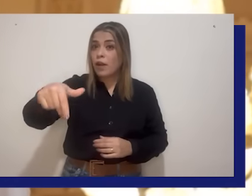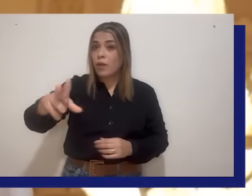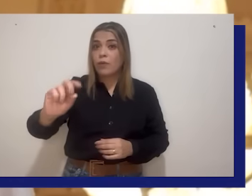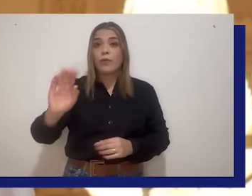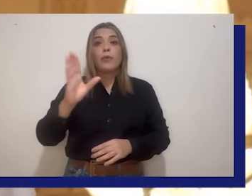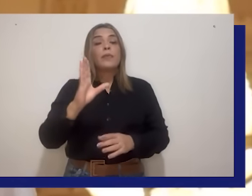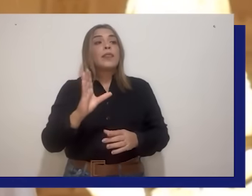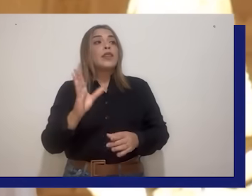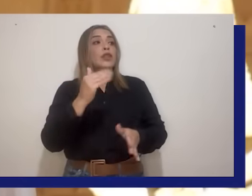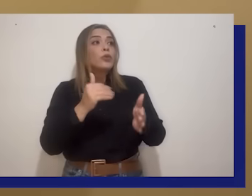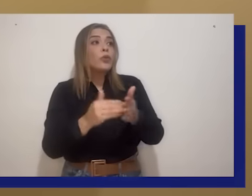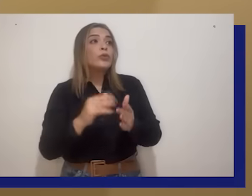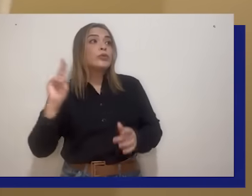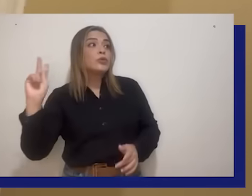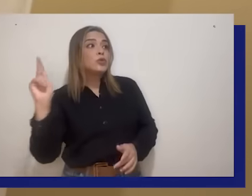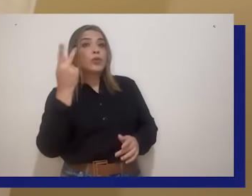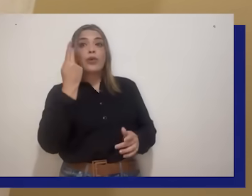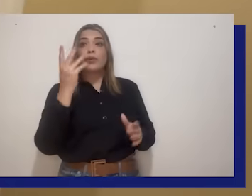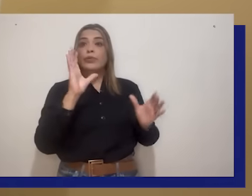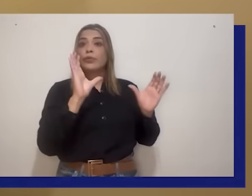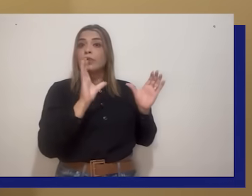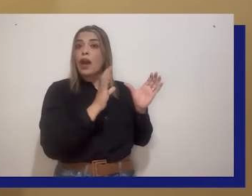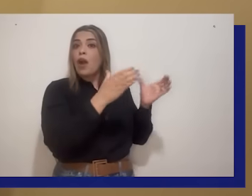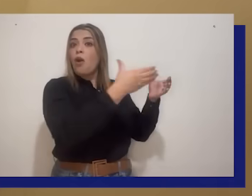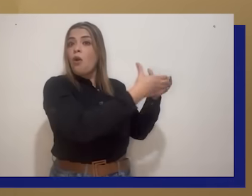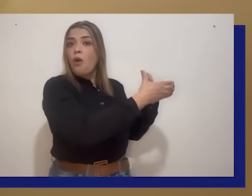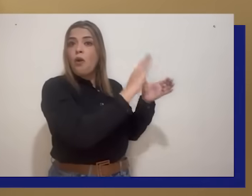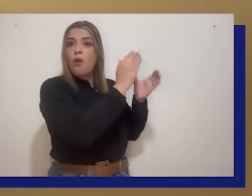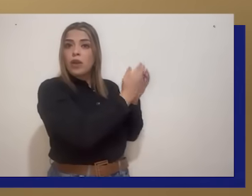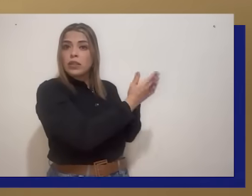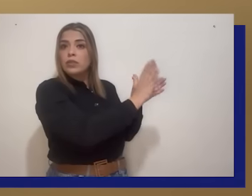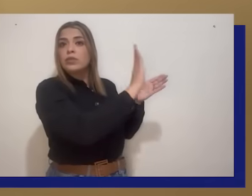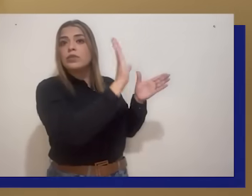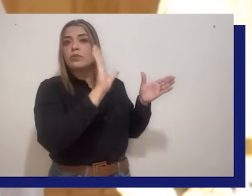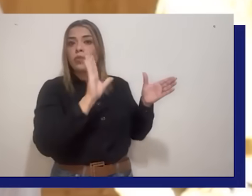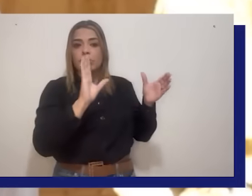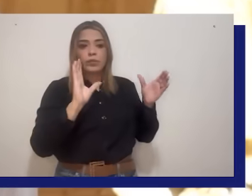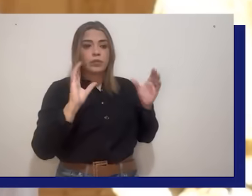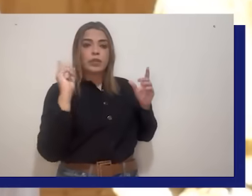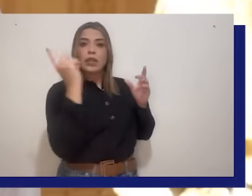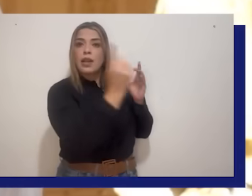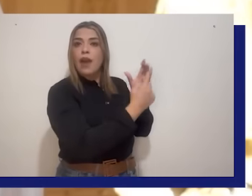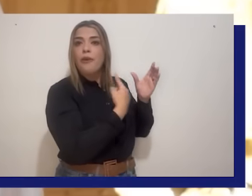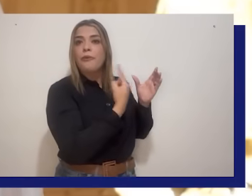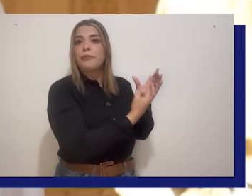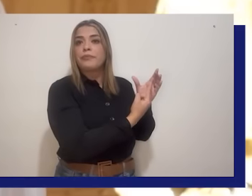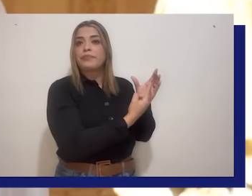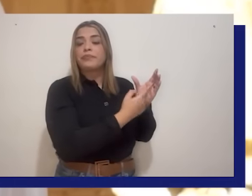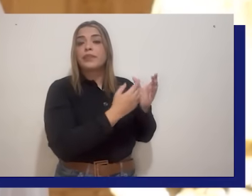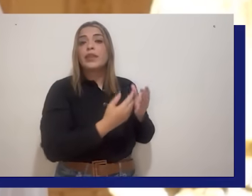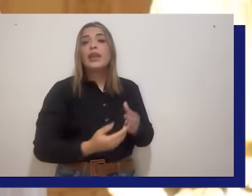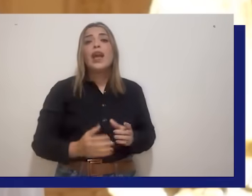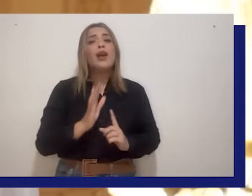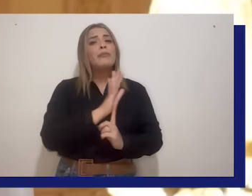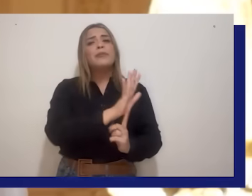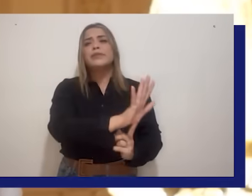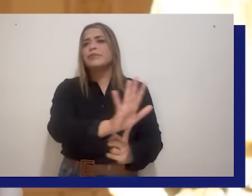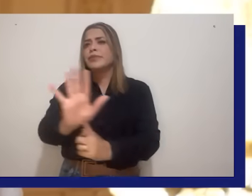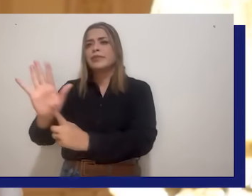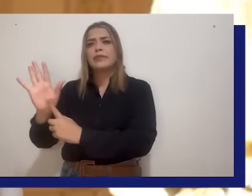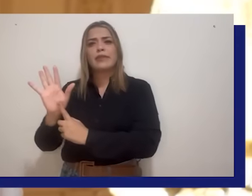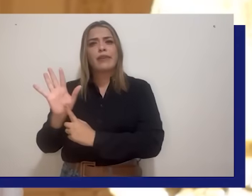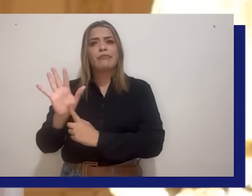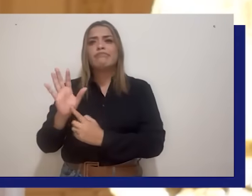eram colocadas na roda dos enjeitados, né, na roda dos expostos. Então, é uma exposição magnífica, é